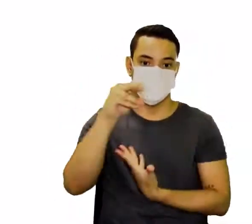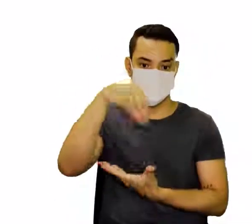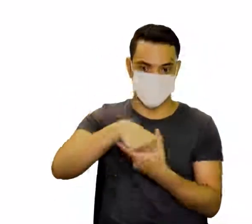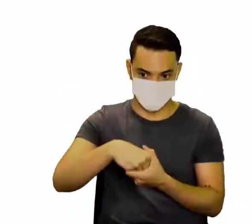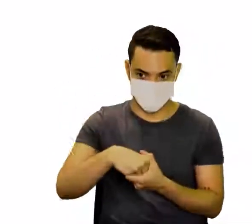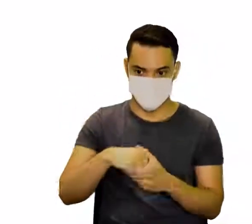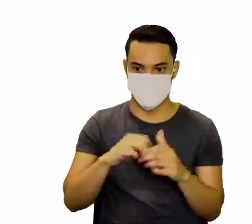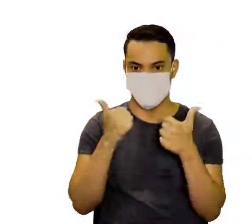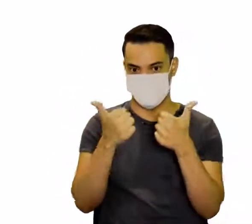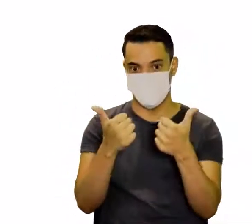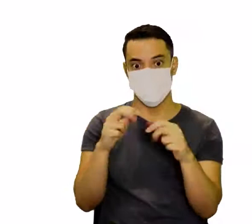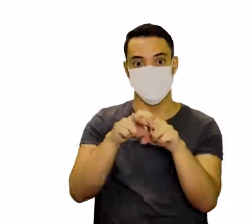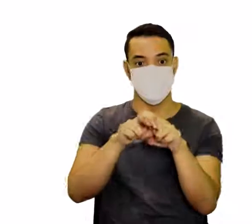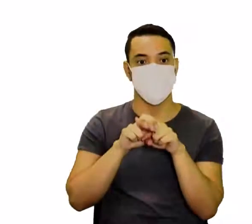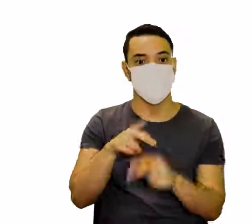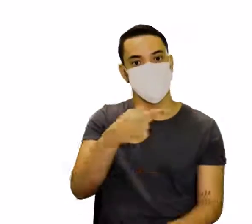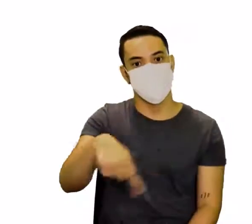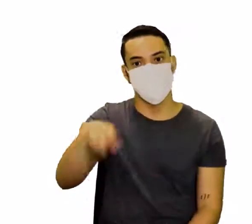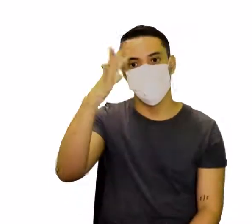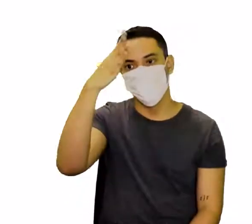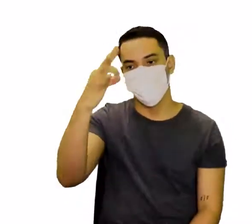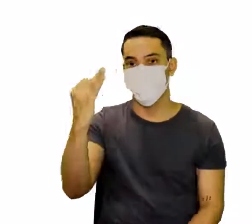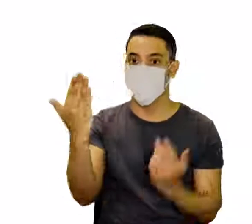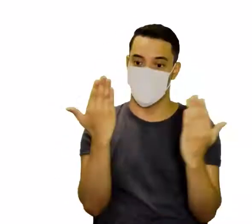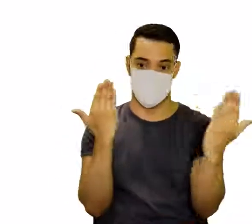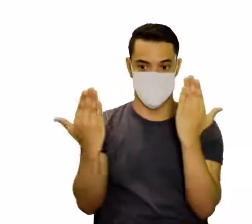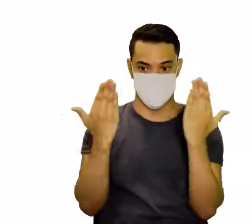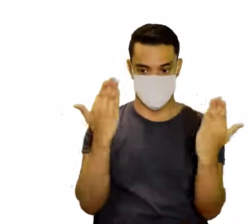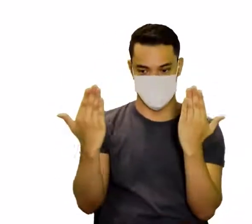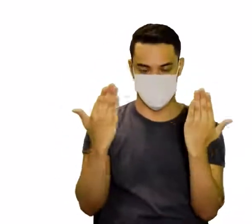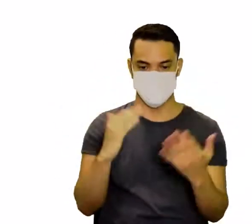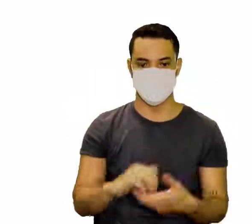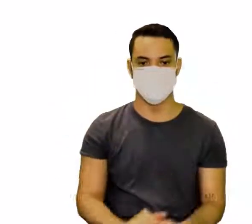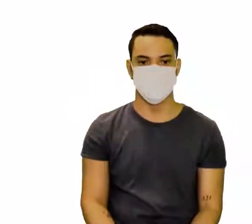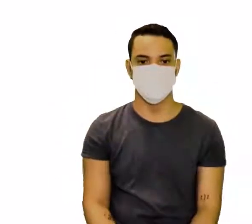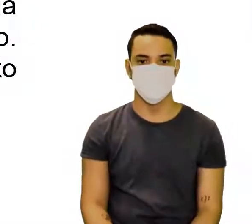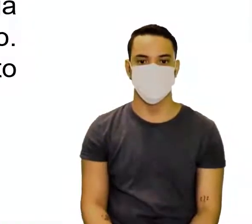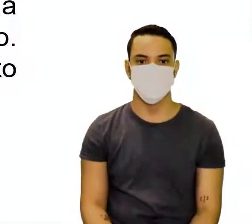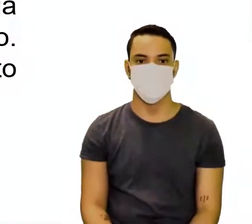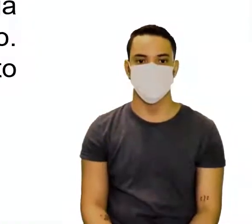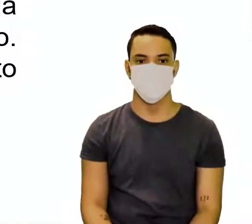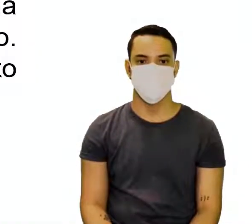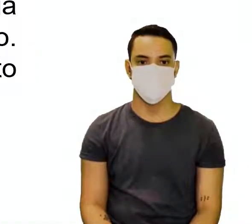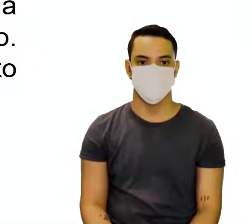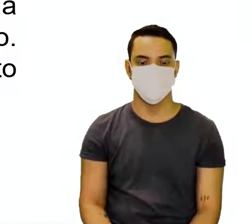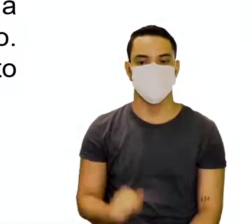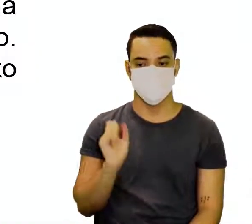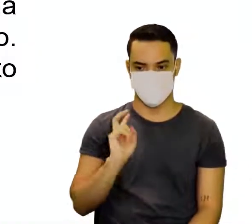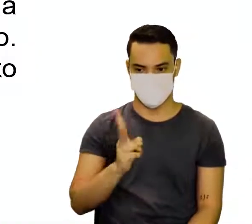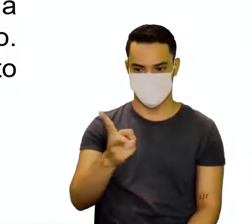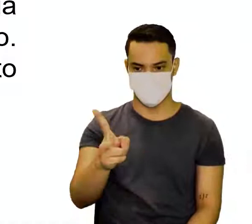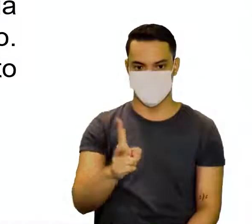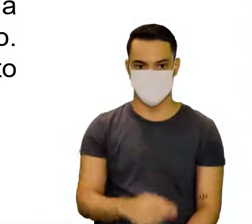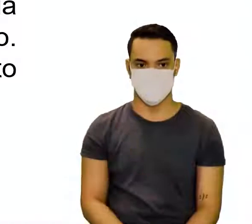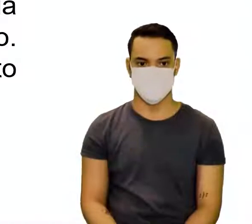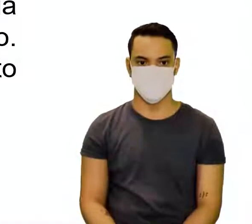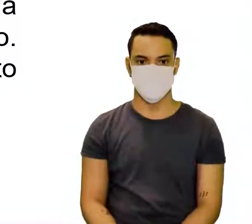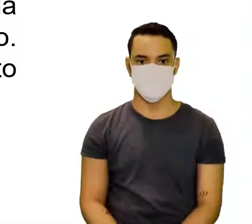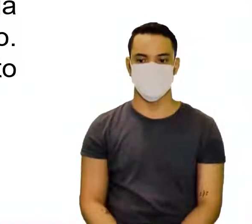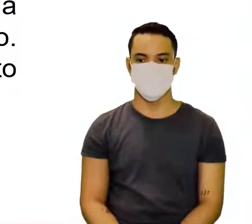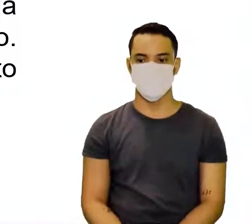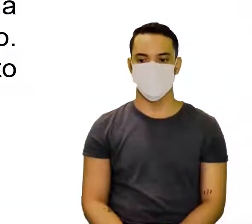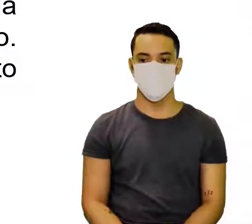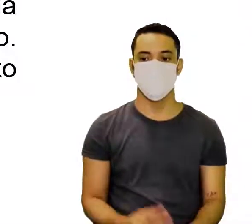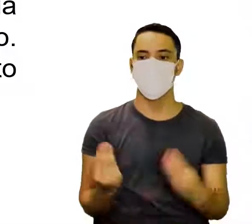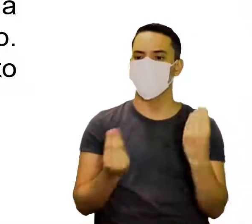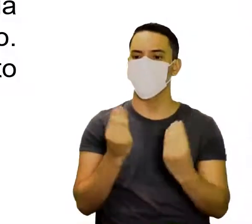bom? Então, só para vocês compararem as figuras, tá bom? Continuando, como é que